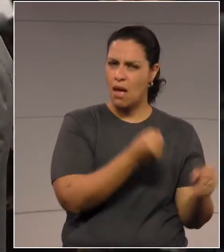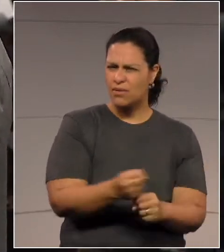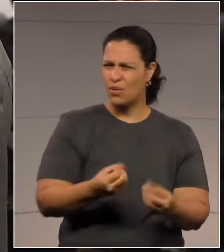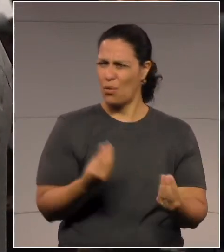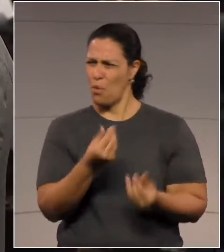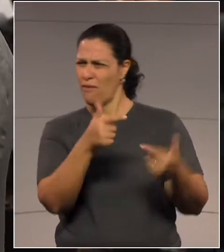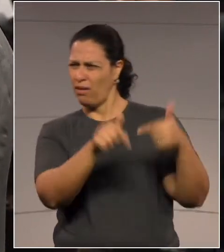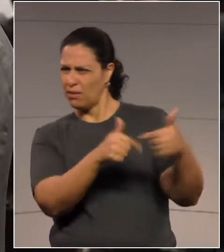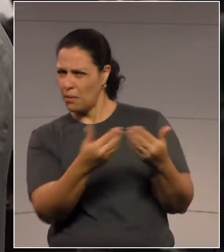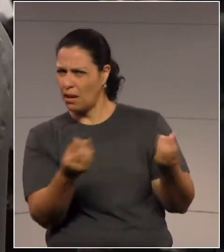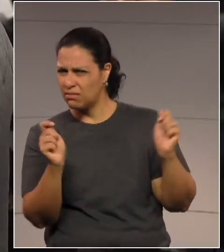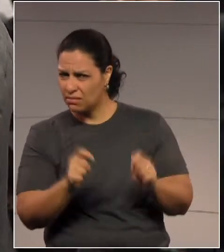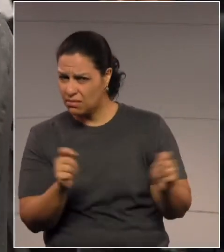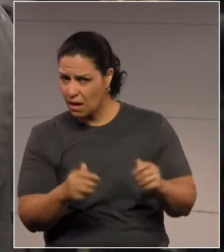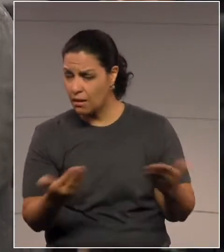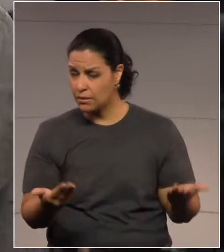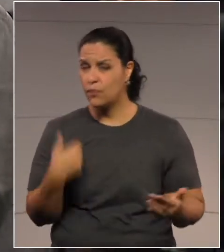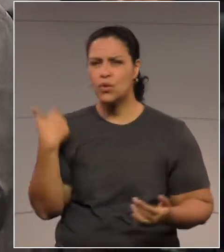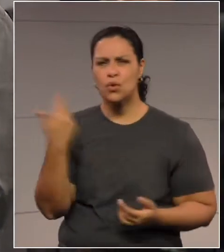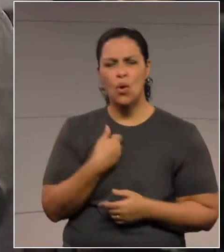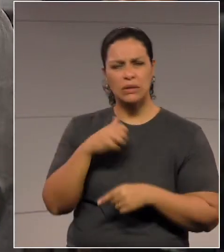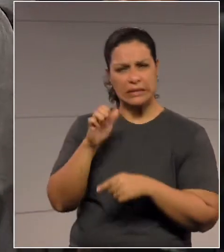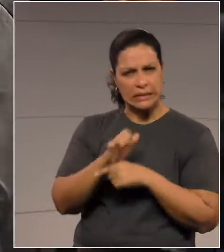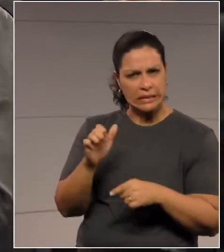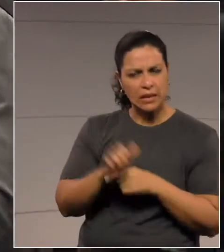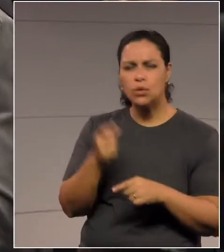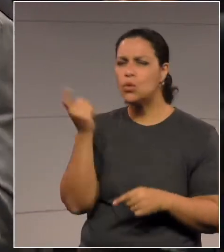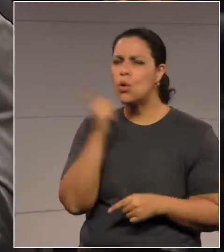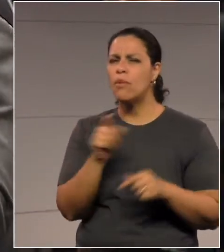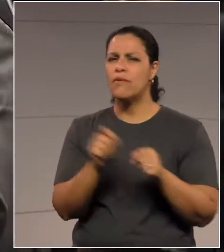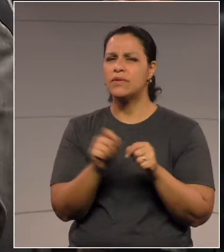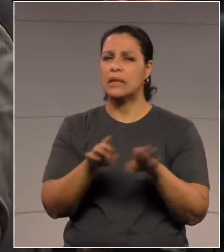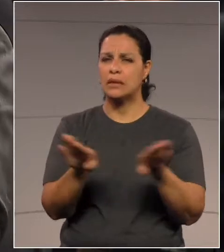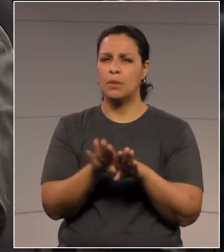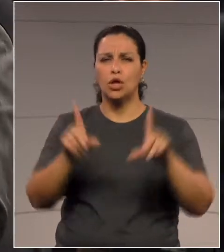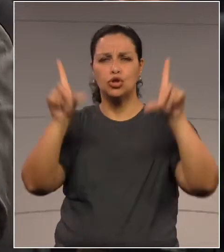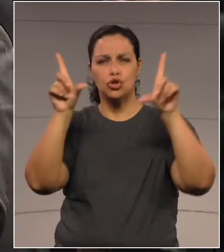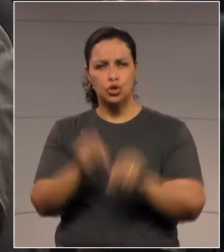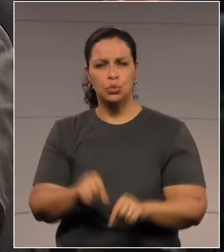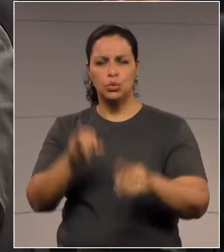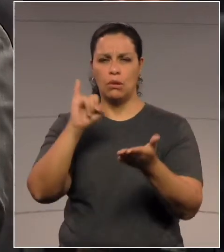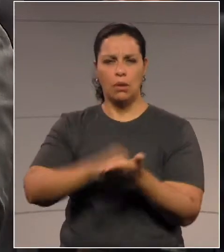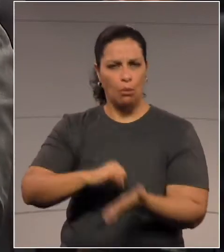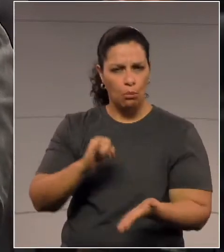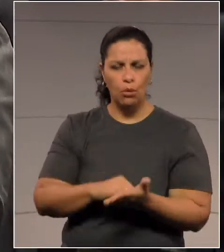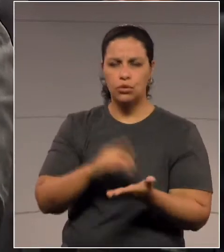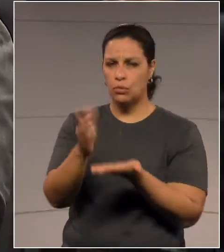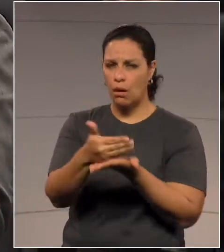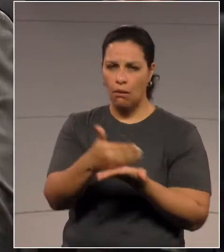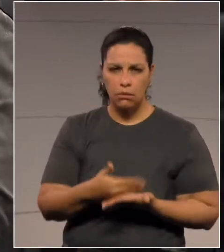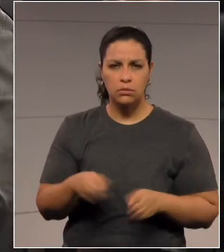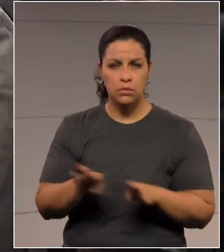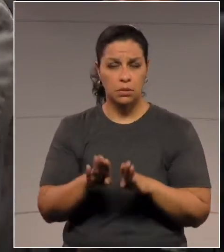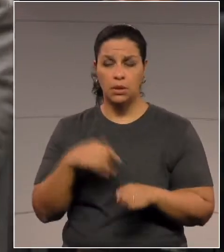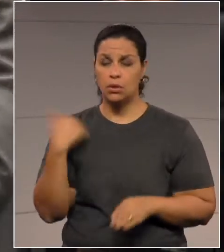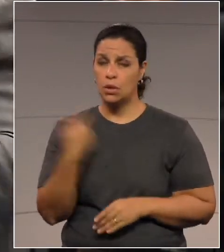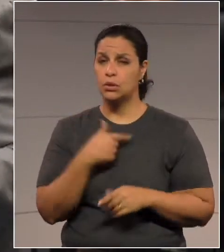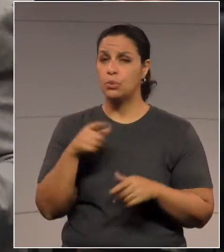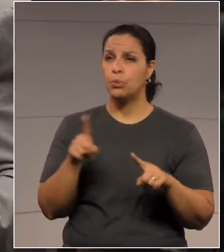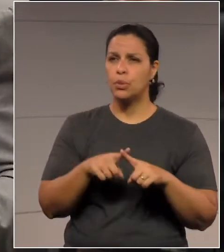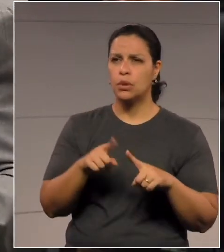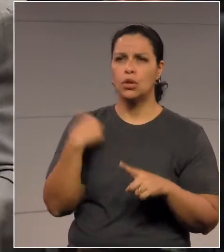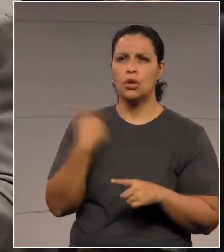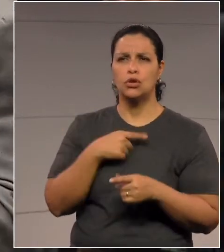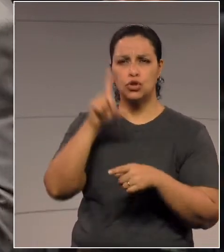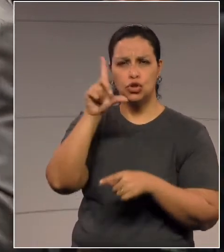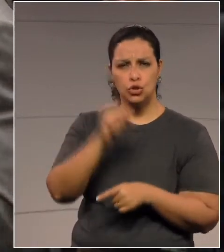pretende contrabalançar isso. Como nós vamos prevendo uma diminuição na arrecadação de impostos, não por